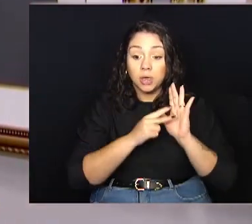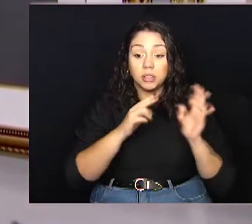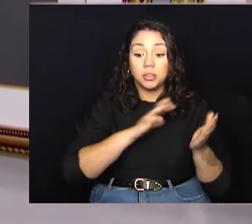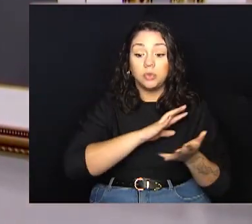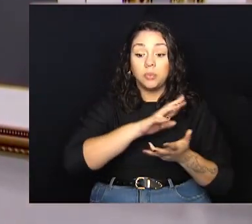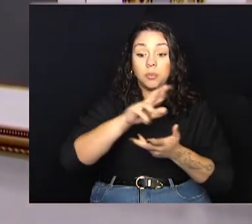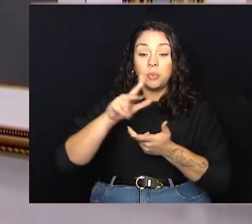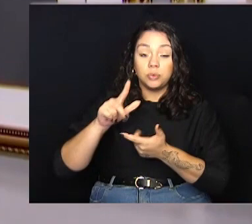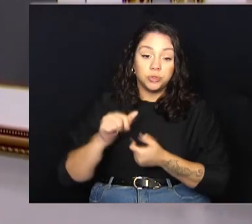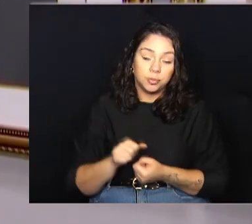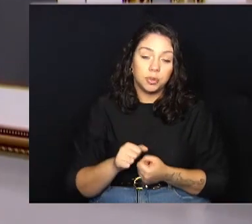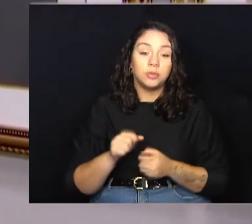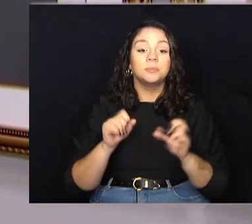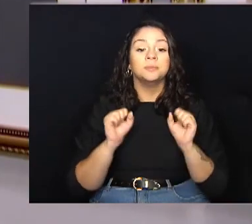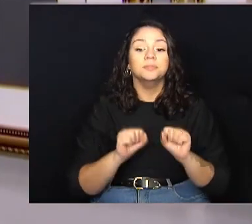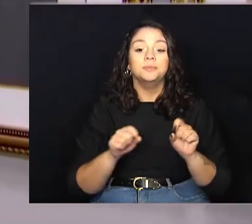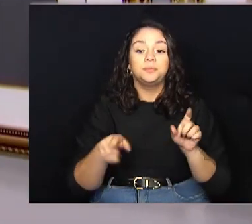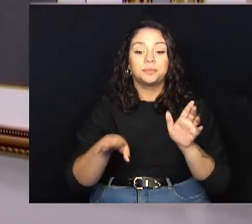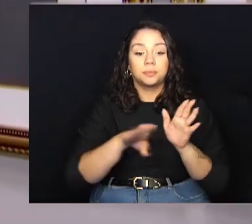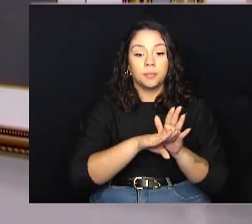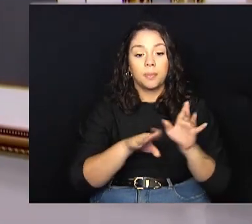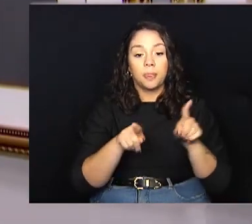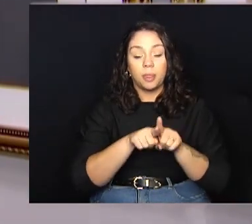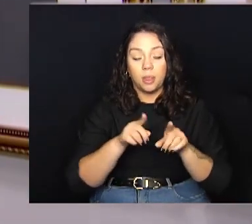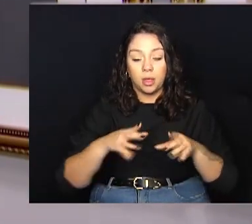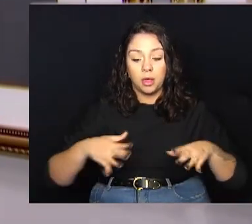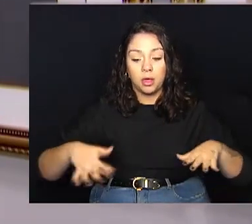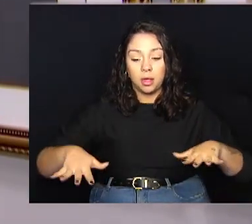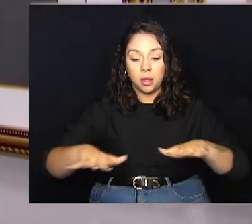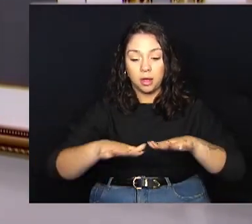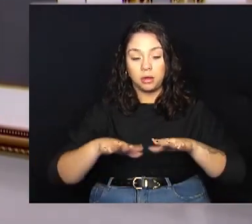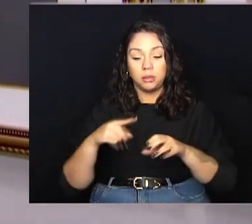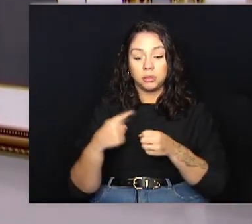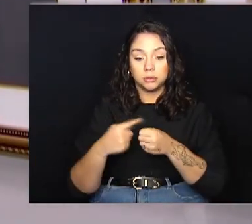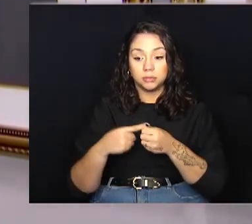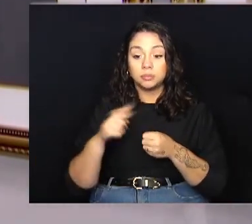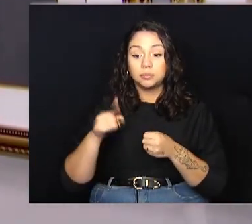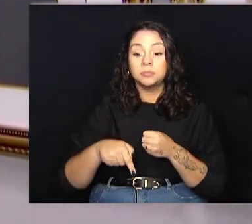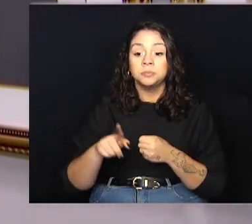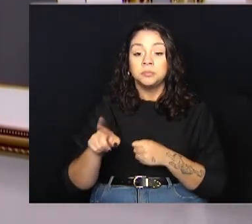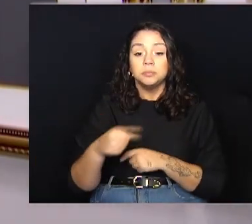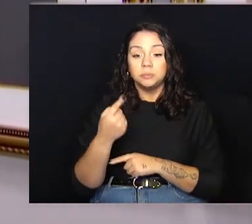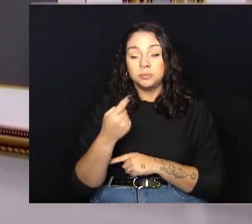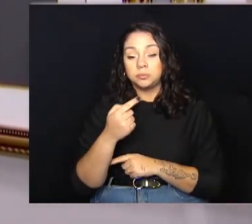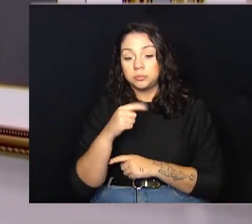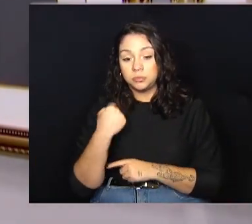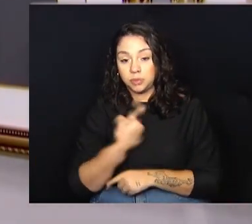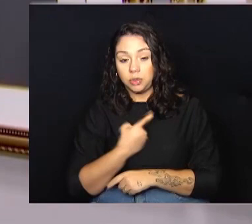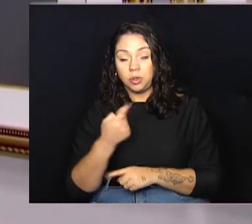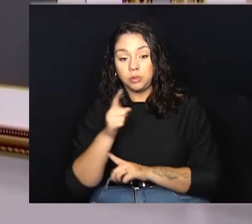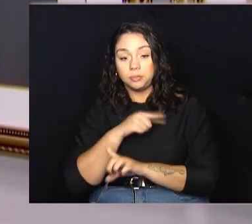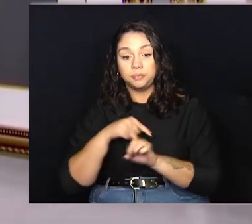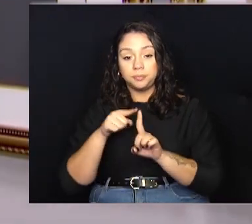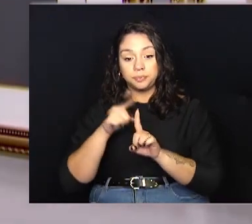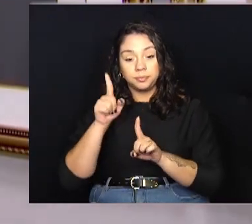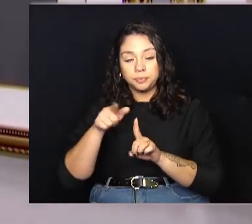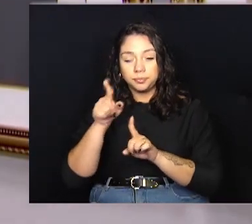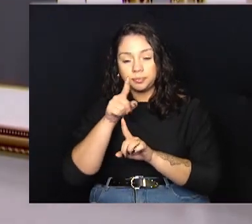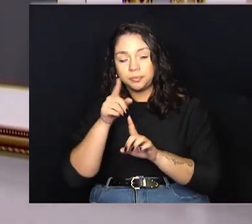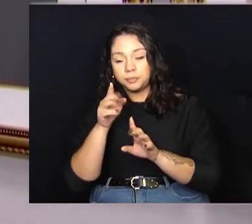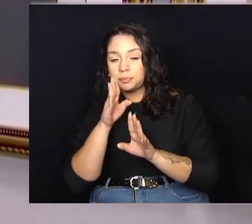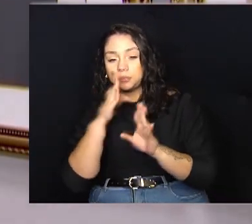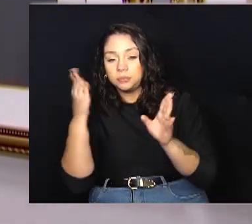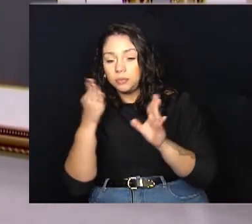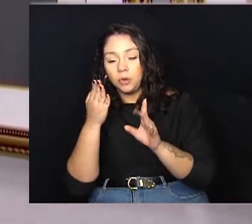que eles possam ir também nos territórios da cidade Então esse é o nossos objetivos é traçar metas e planos